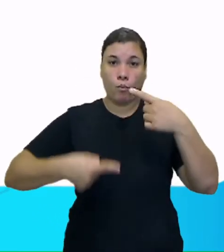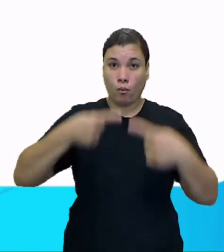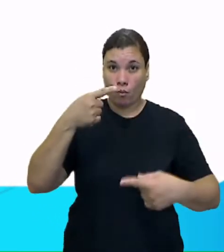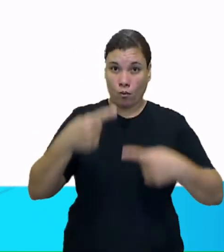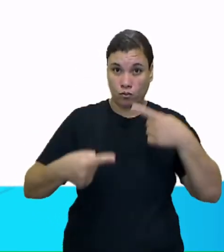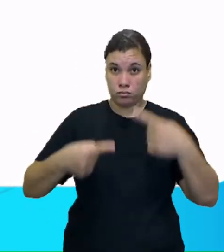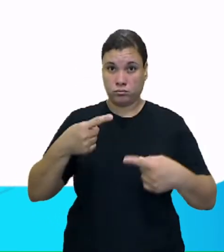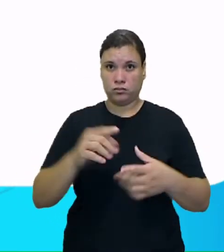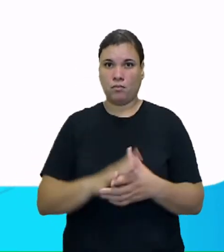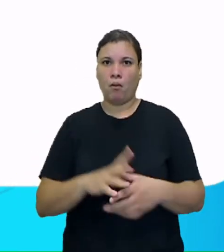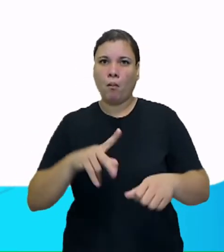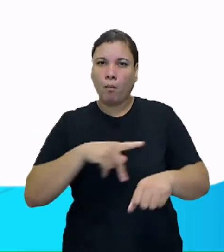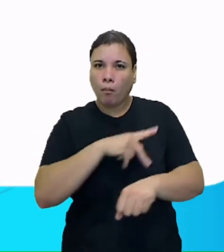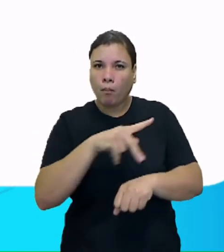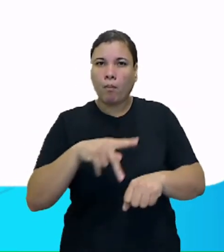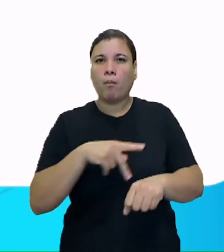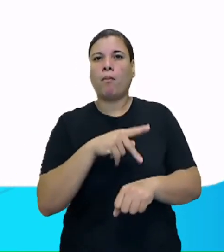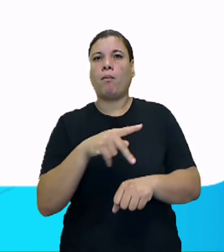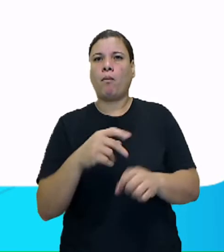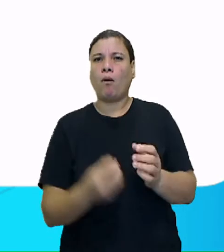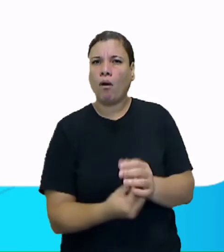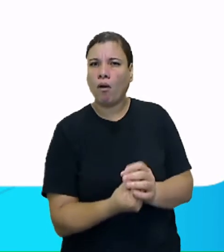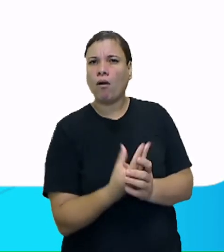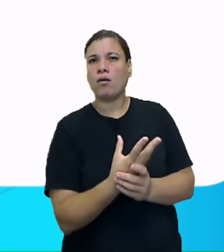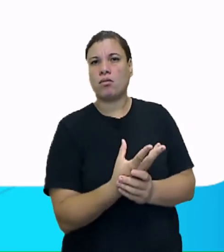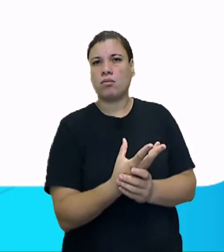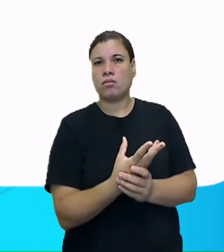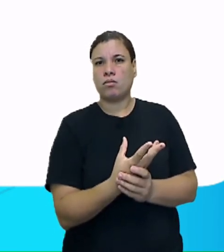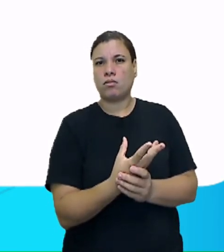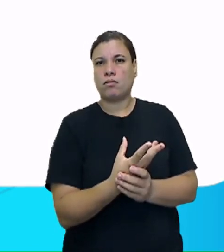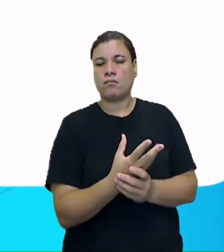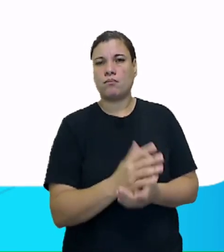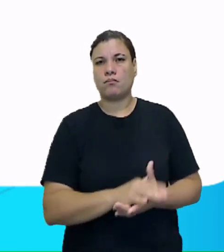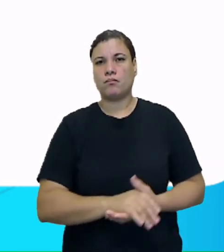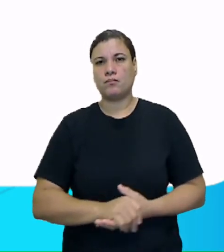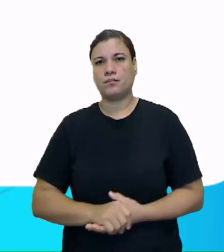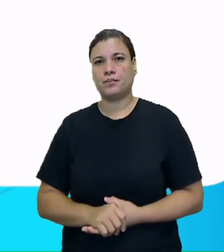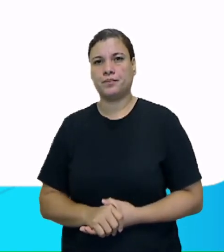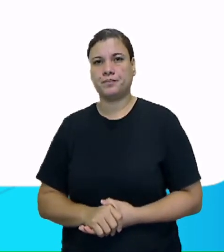encontra fora do país de sua nacionalidade.